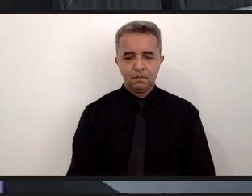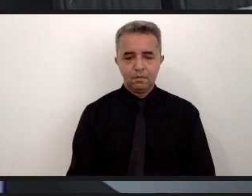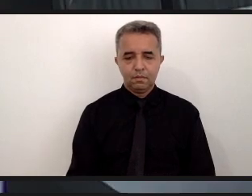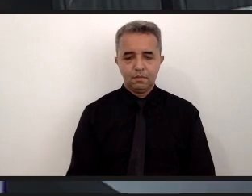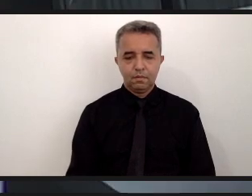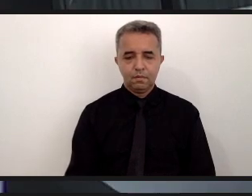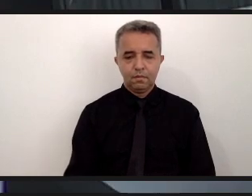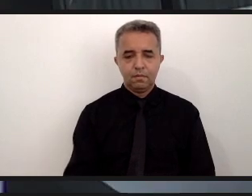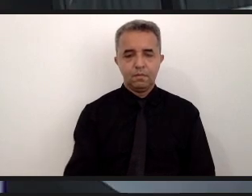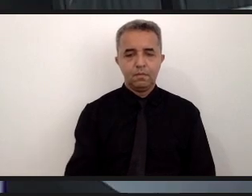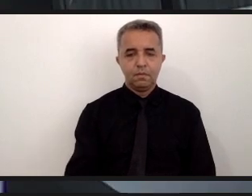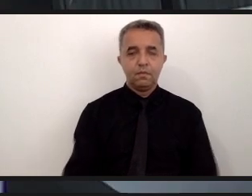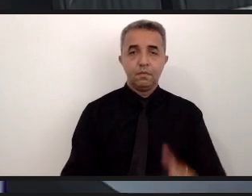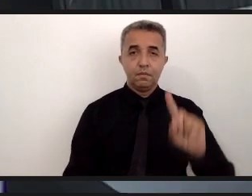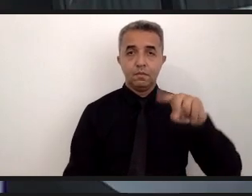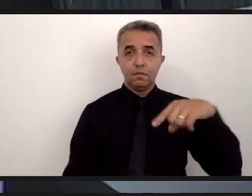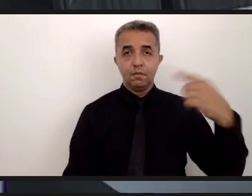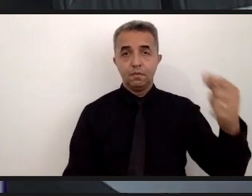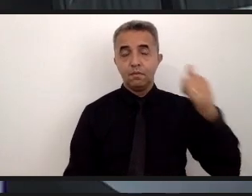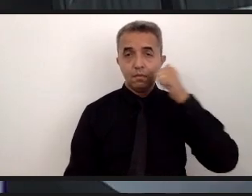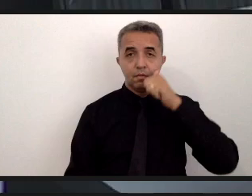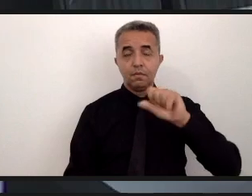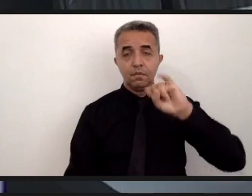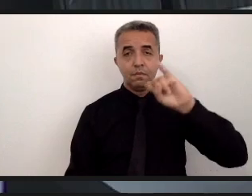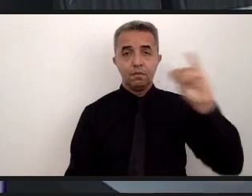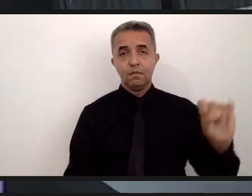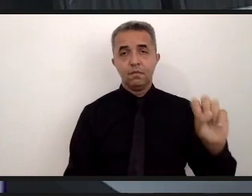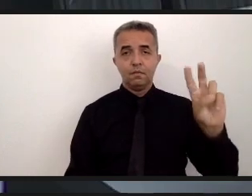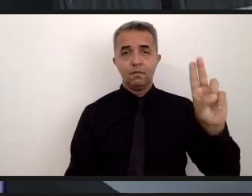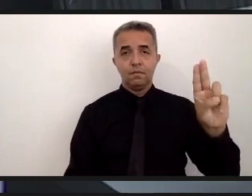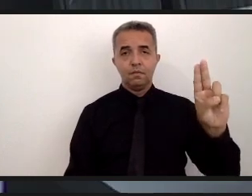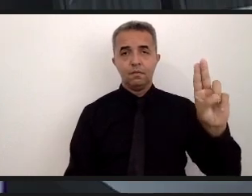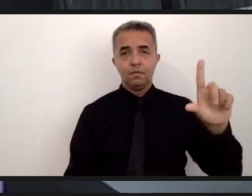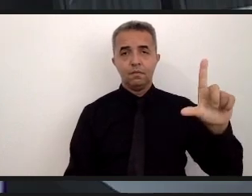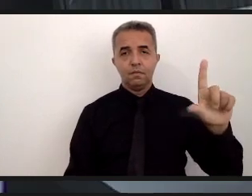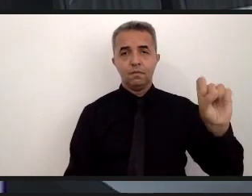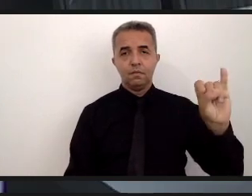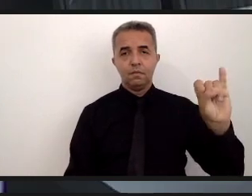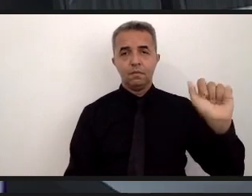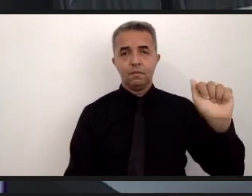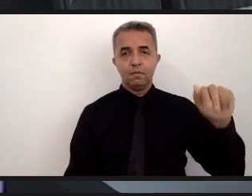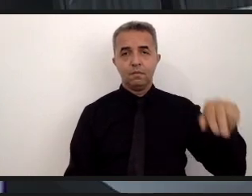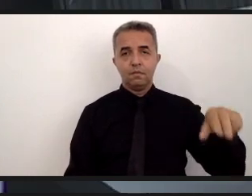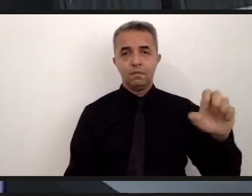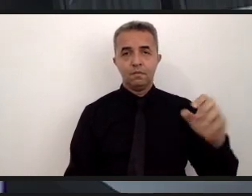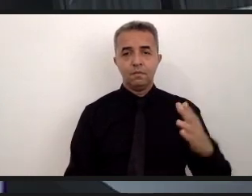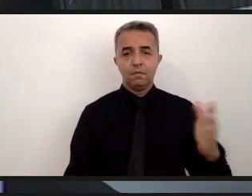Nossa homenageada, a senhora Juliane de Souza Costa Lavrador, por gentileza.